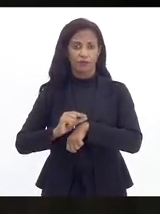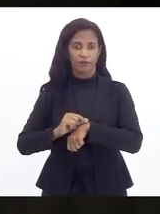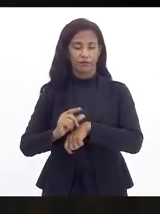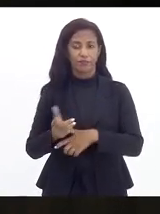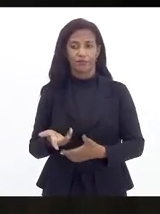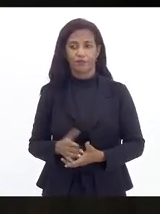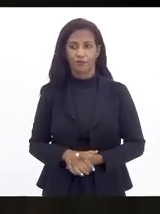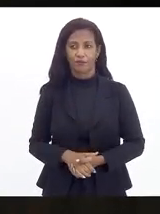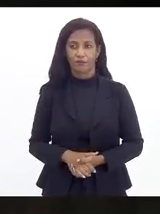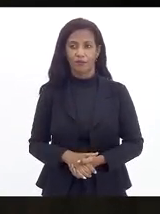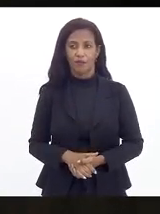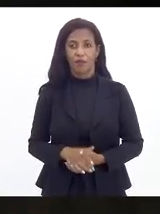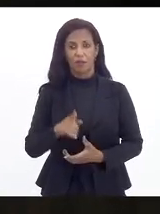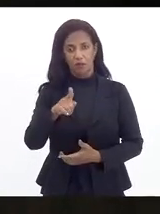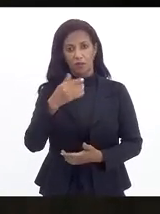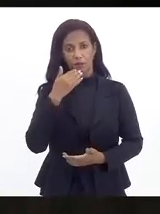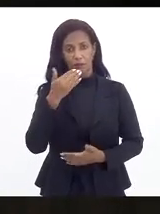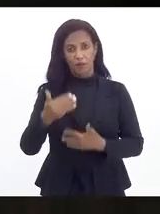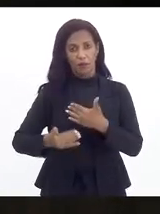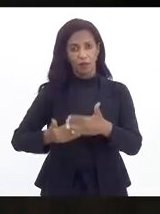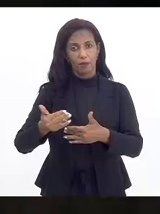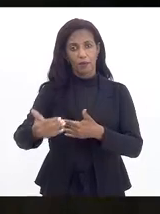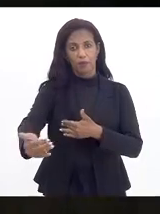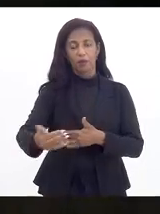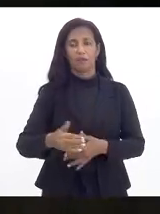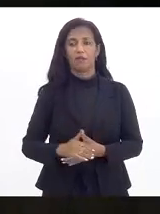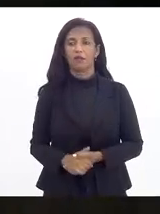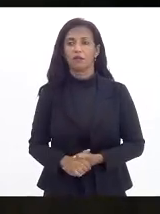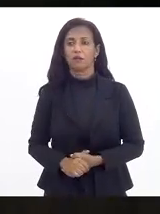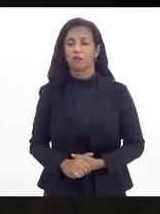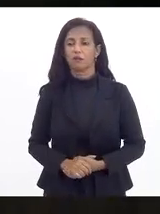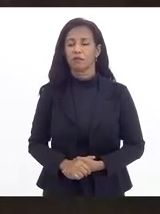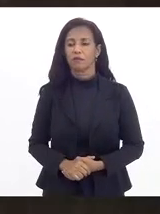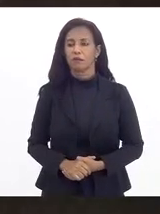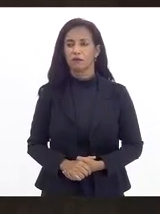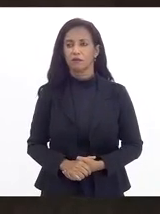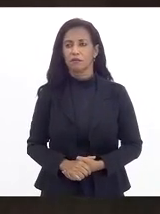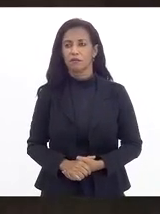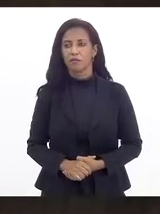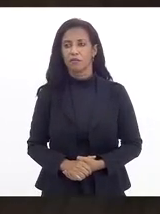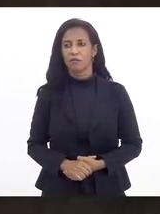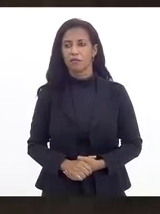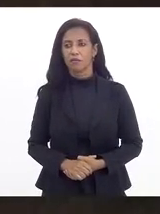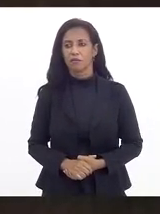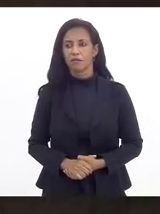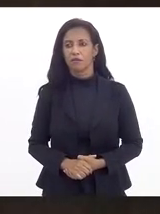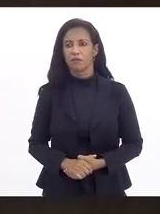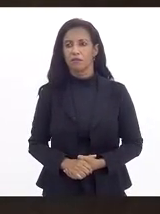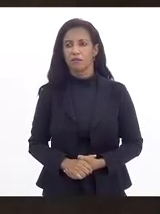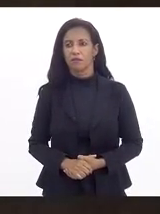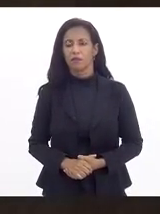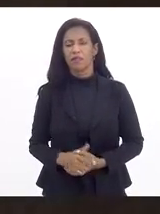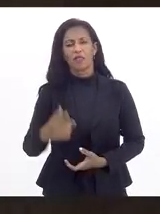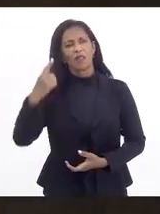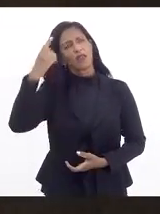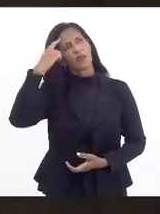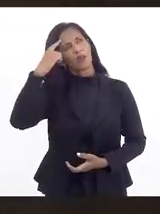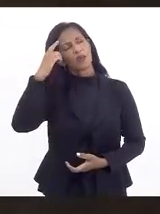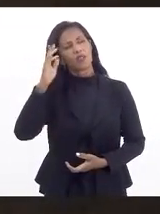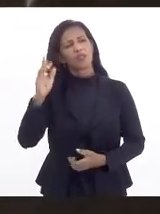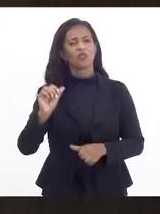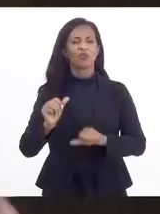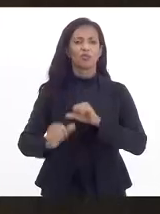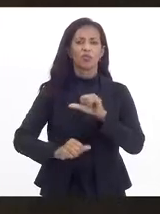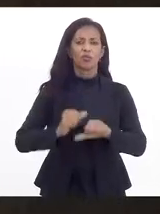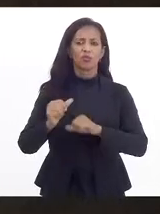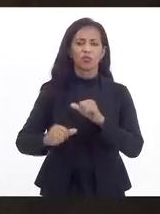precisa prorrogar. É isso? A minha dúvida era se já não tinha sido prorrogado uma